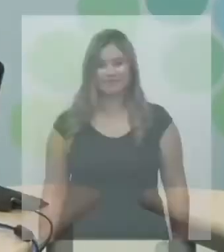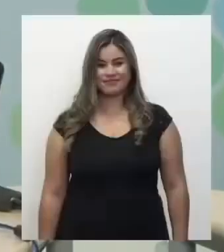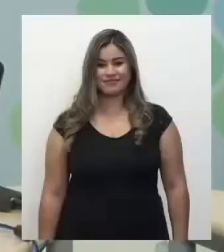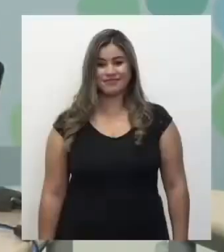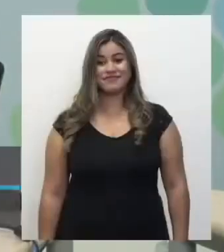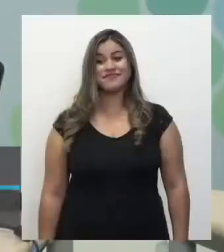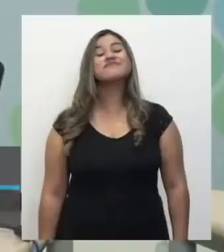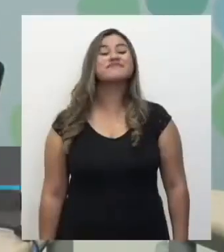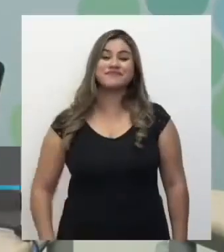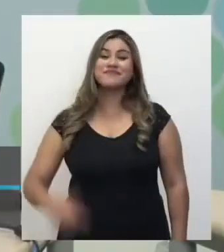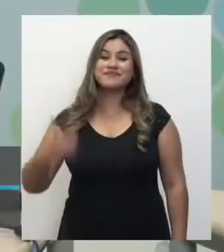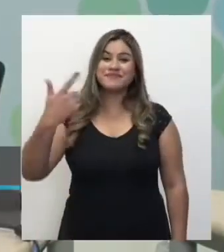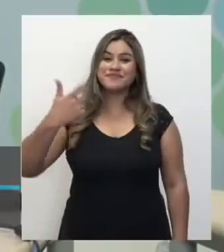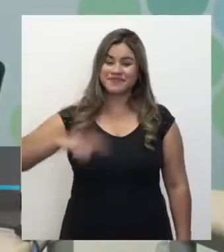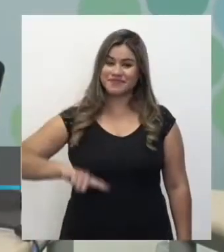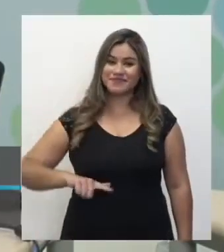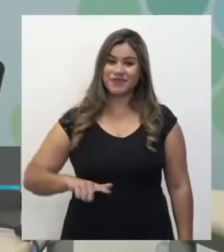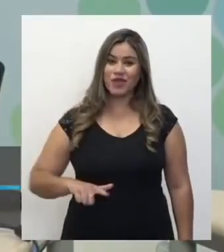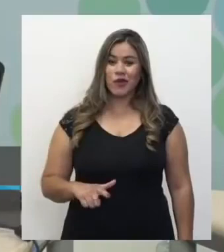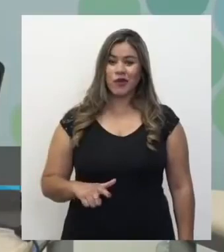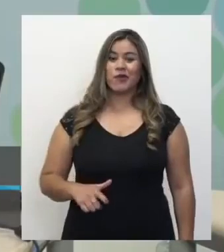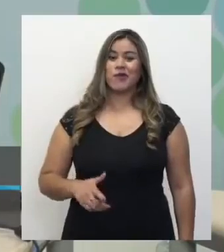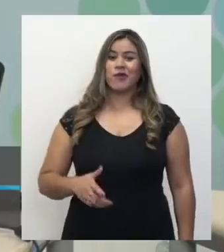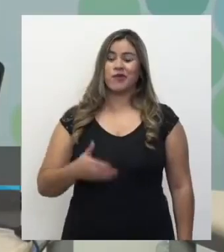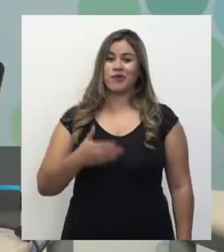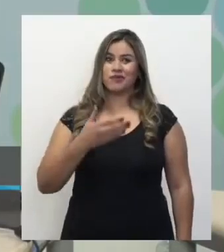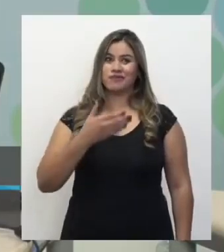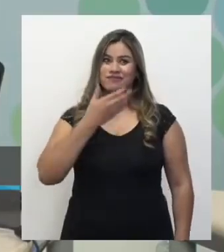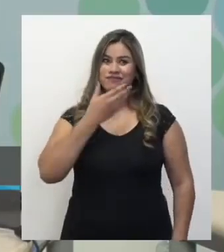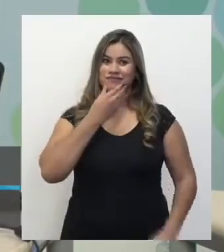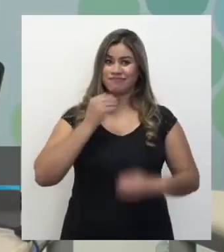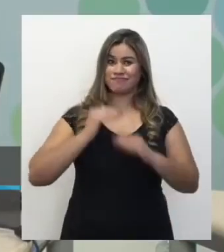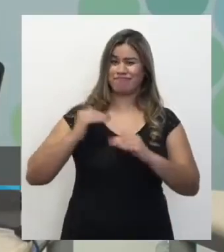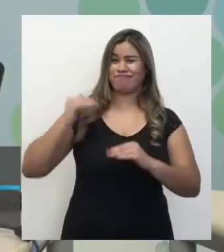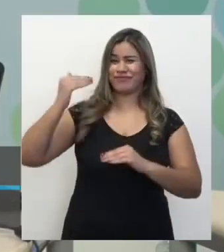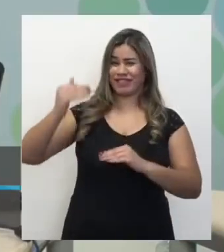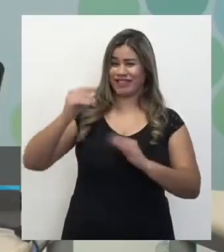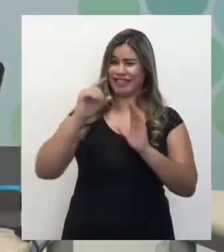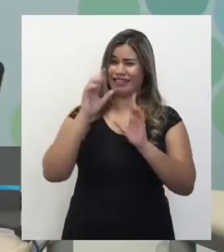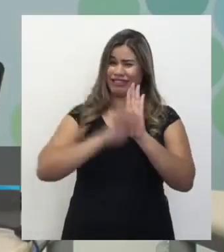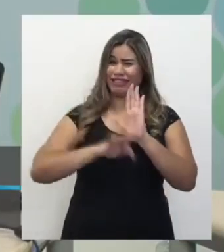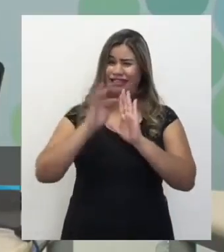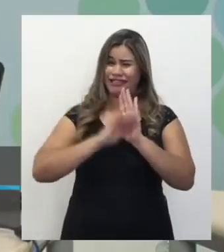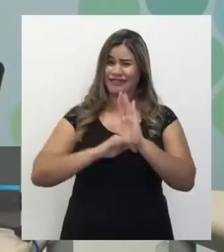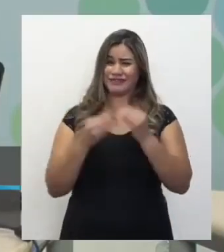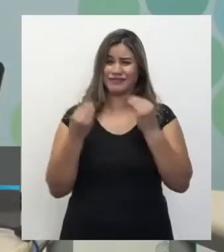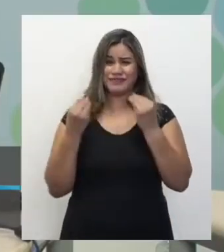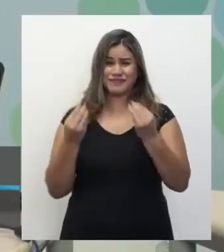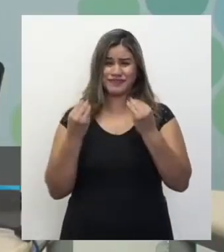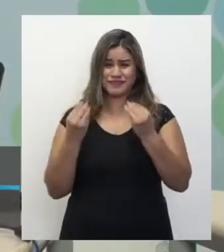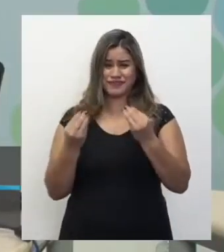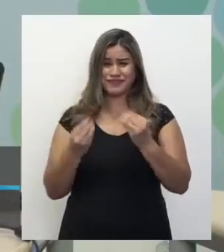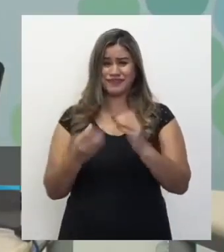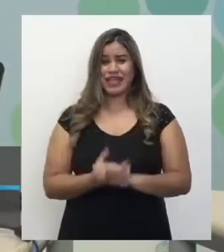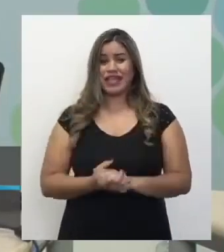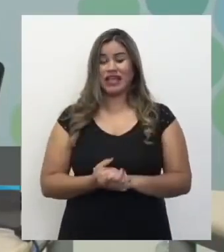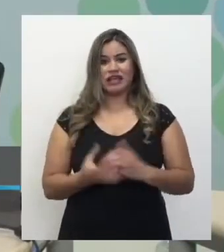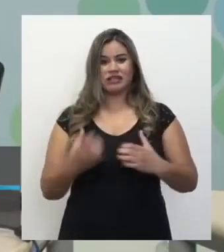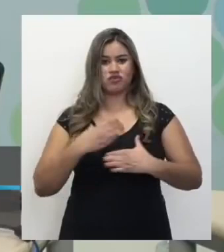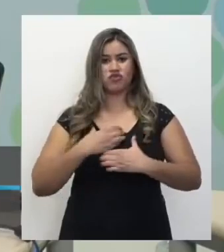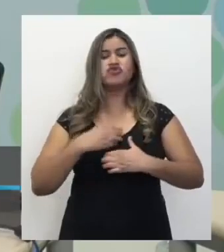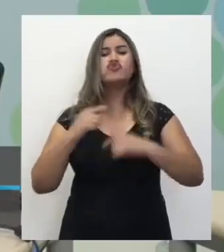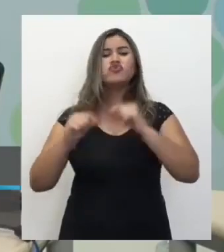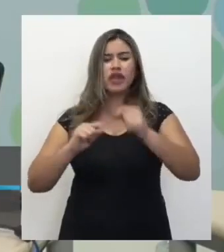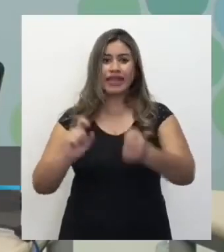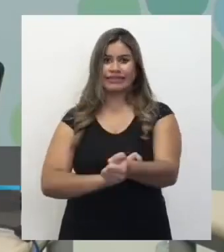E vamos lá, né? Muito machismo num trecho só, a gente estava até discutindo isso aqui. Se perguntasse para a professora Tânia, o que você sentiu? Eu senti raiva